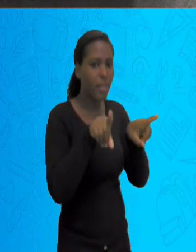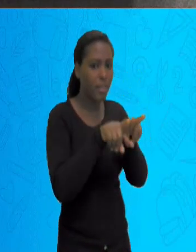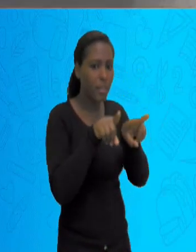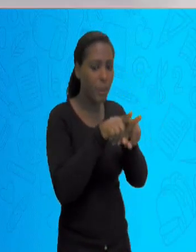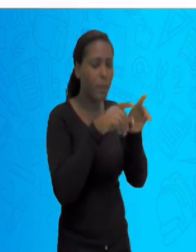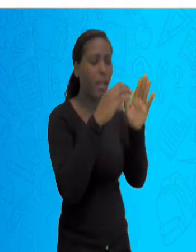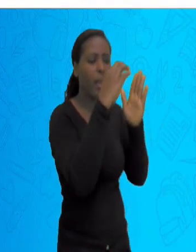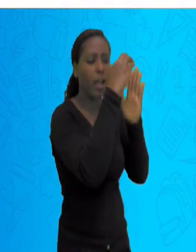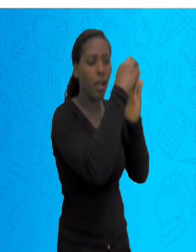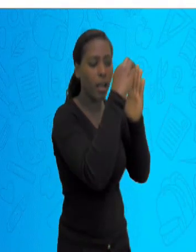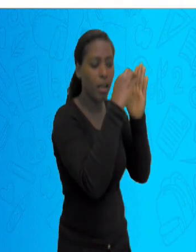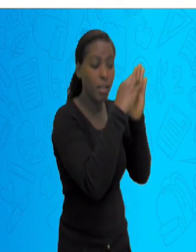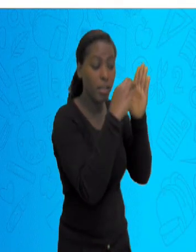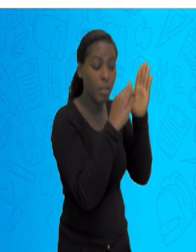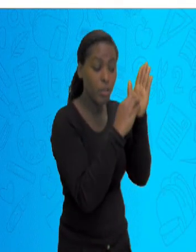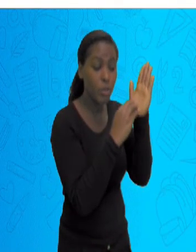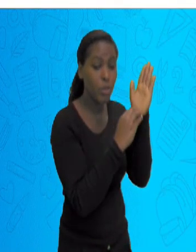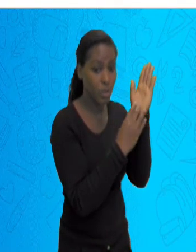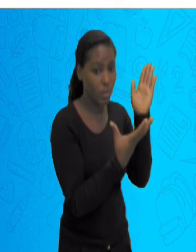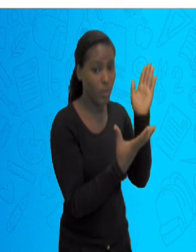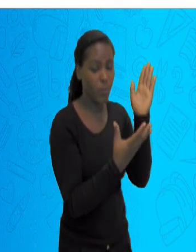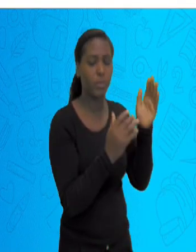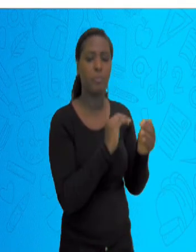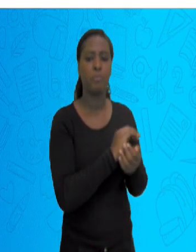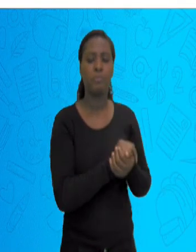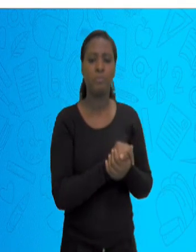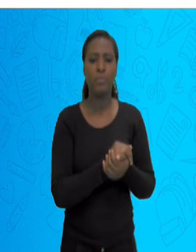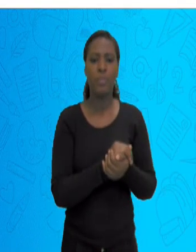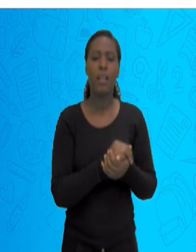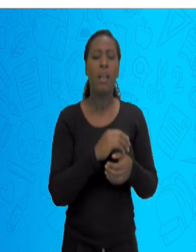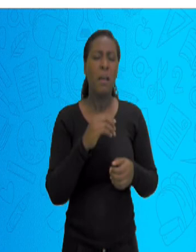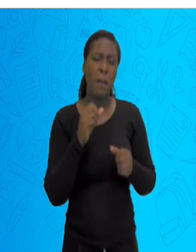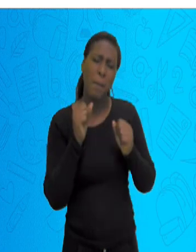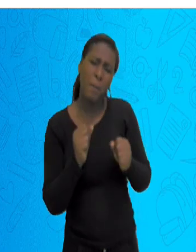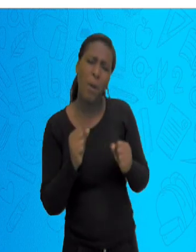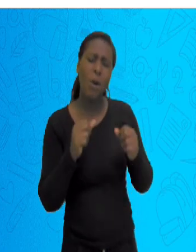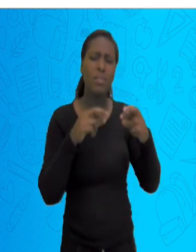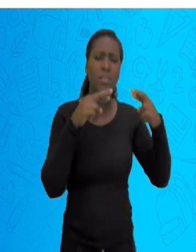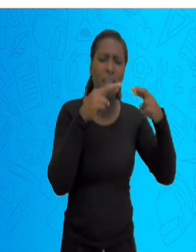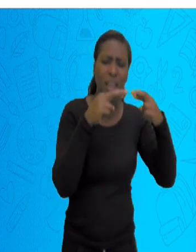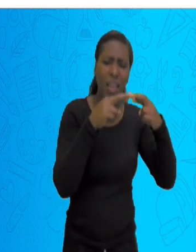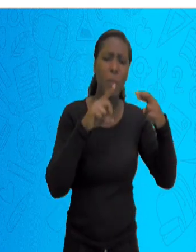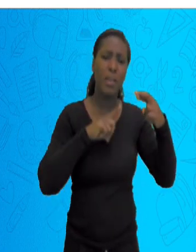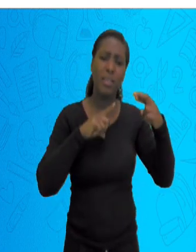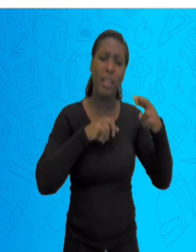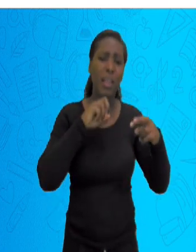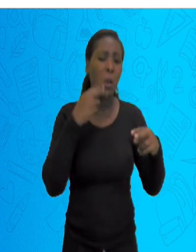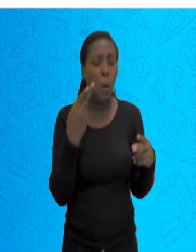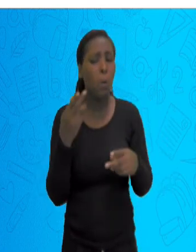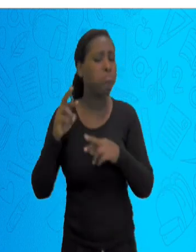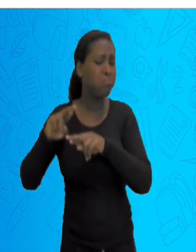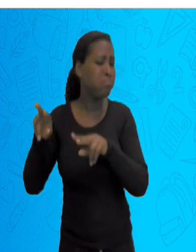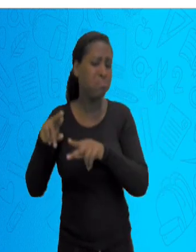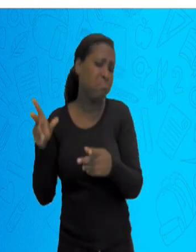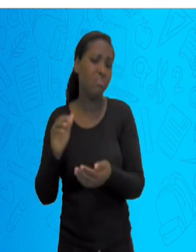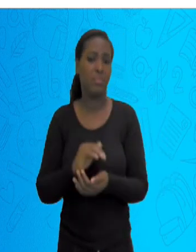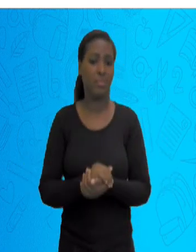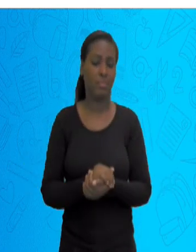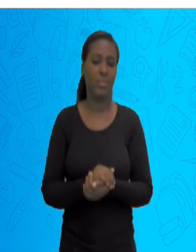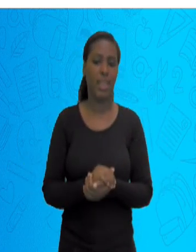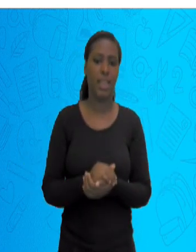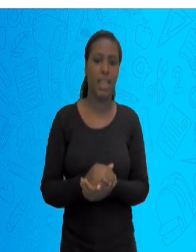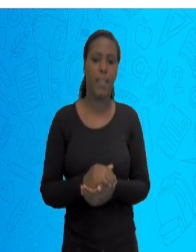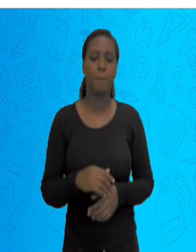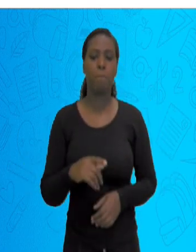Podem possuir ou não rimas. Bem, nós exemplificamos o